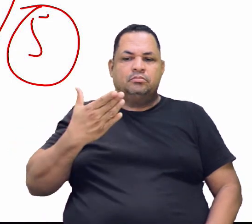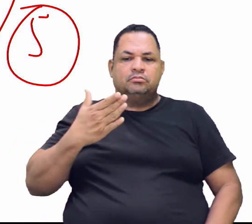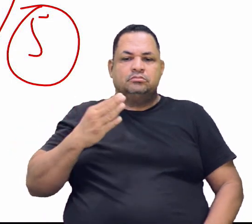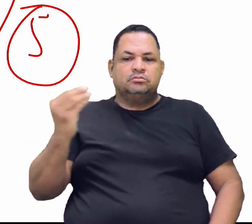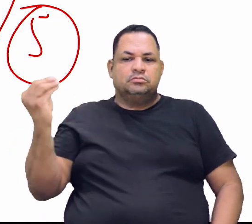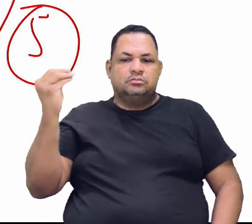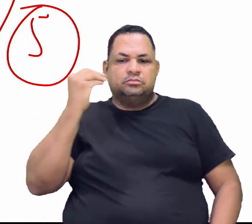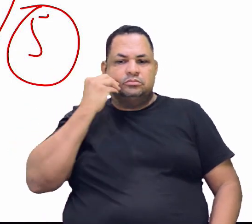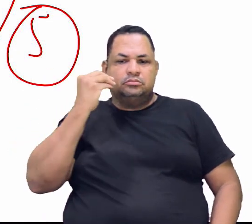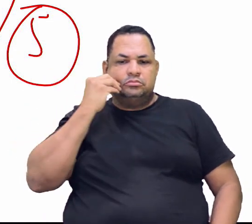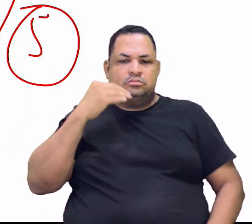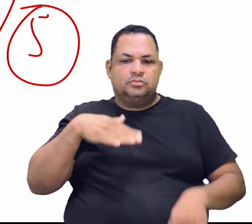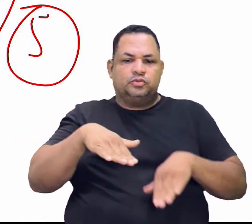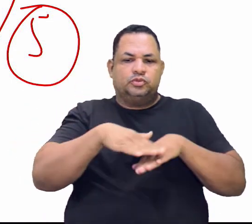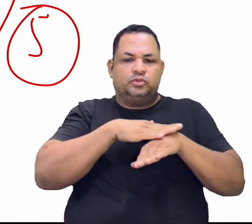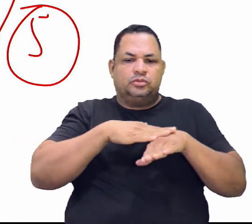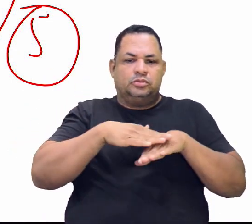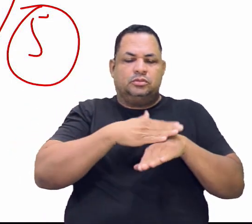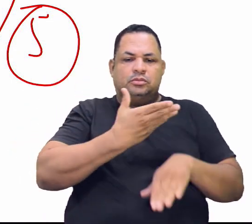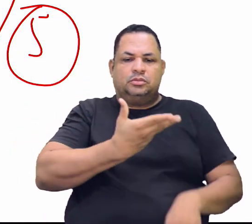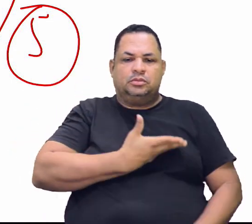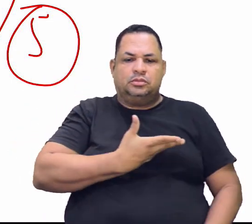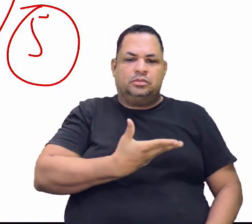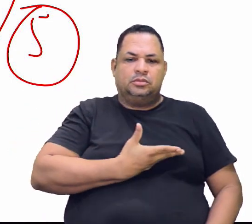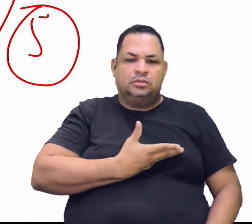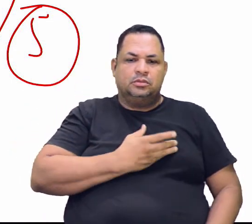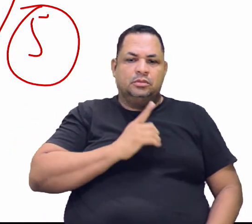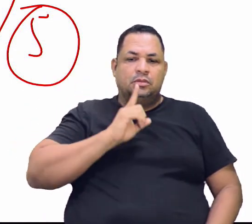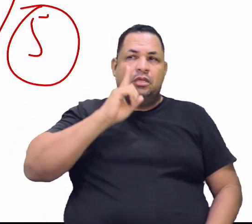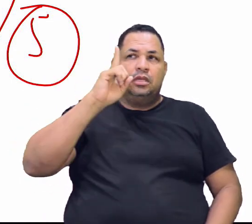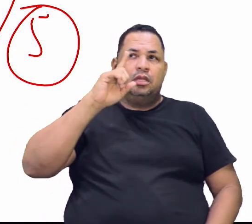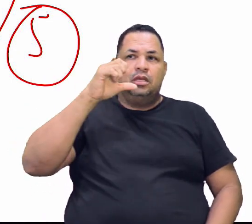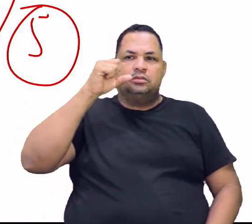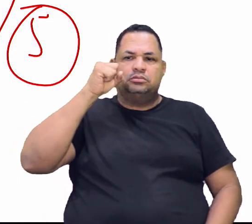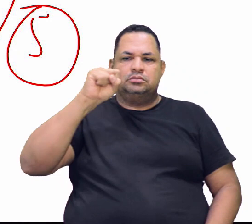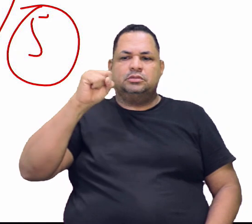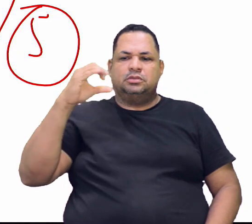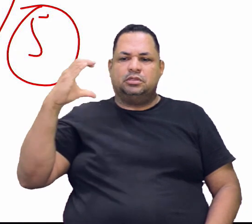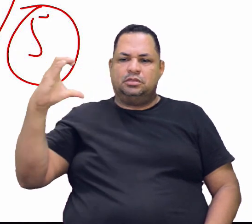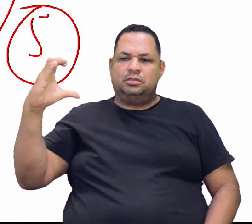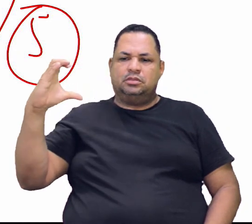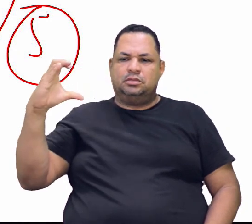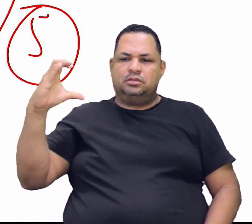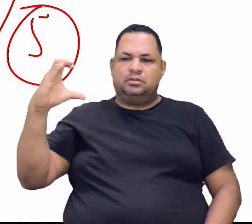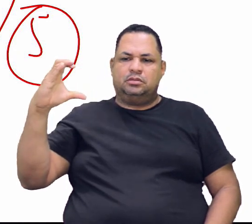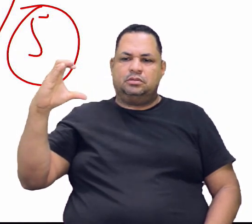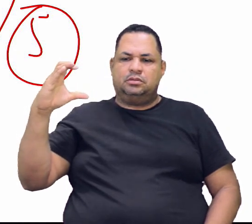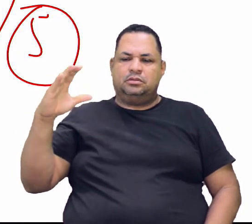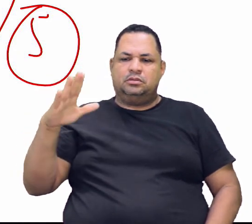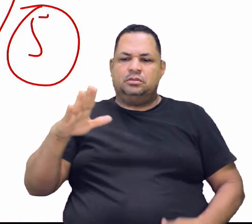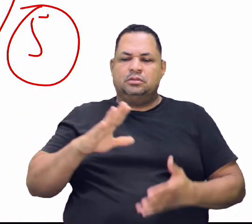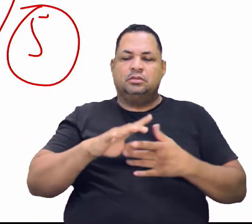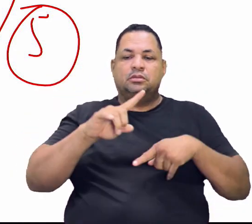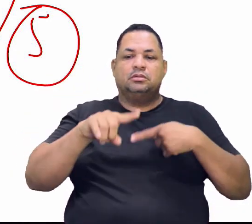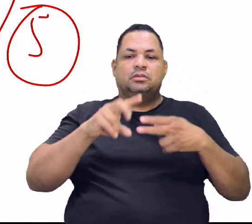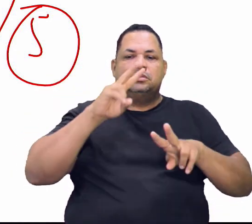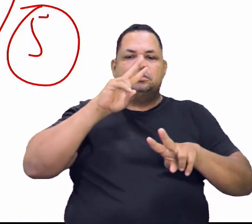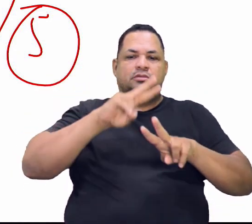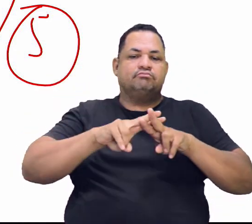vai tentar conversar com os amigos lá em Santa Catarina. E lá ele vai ser